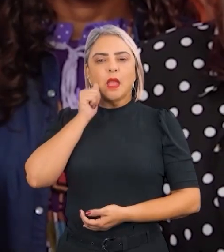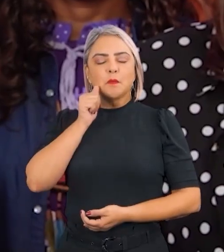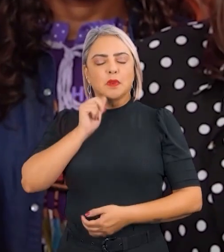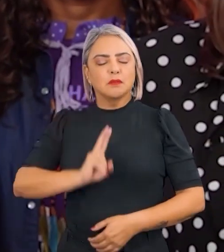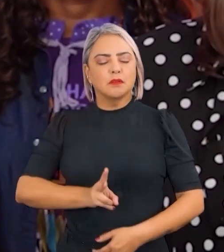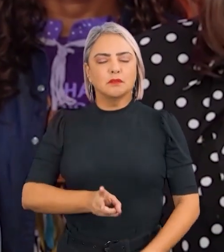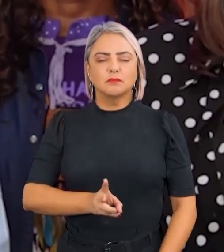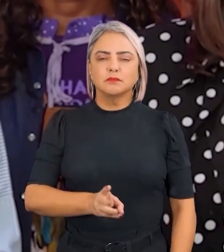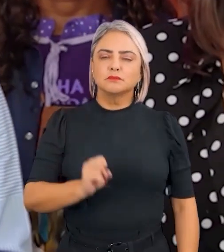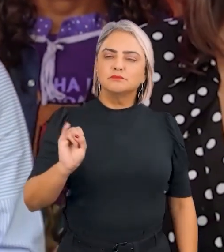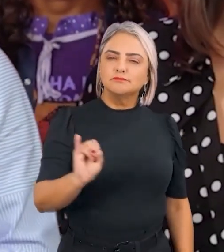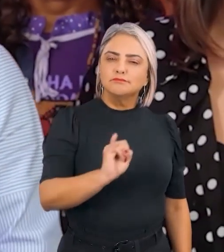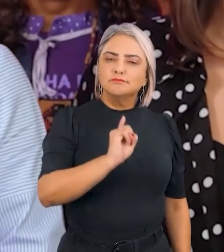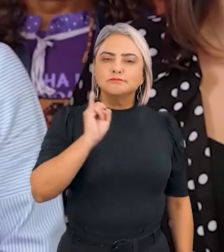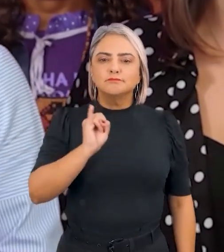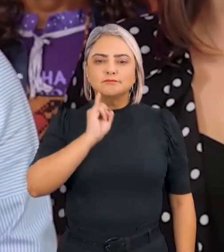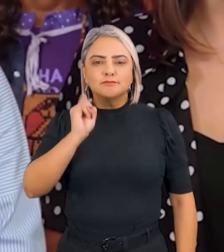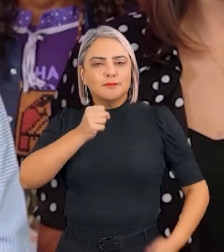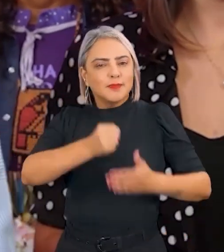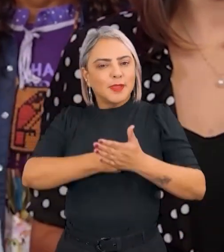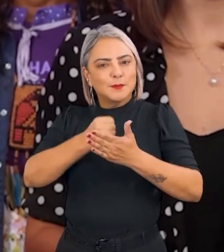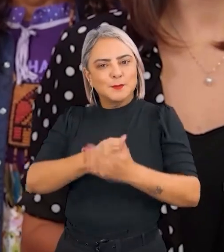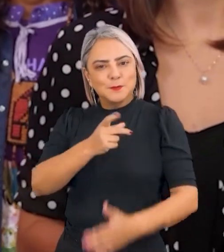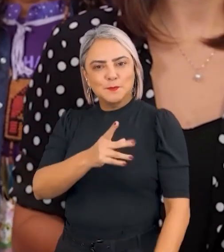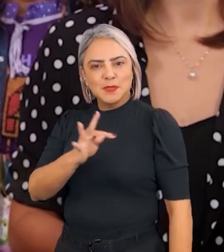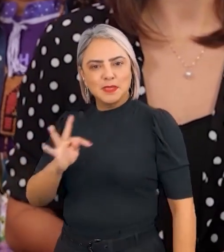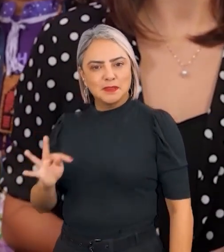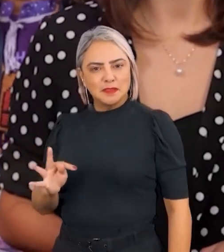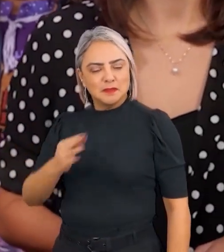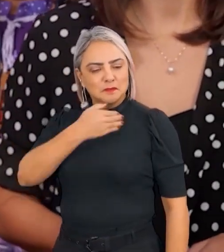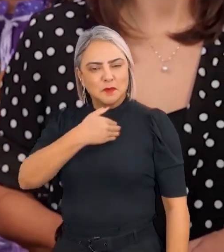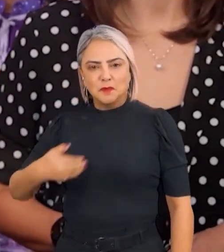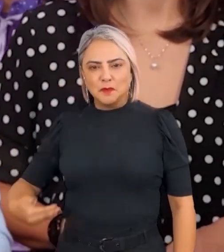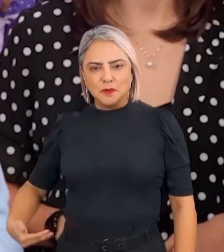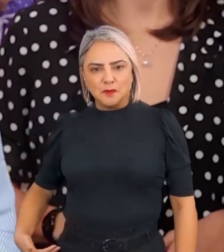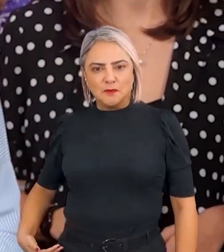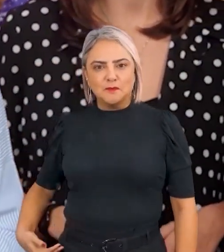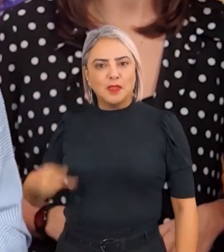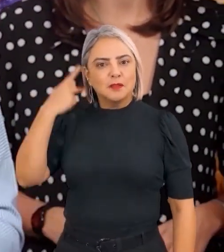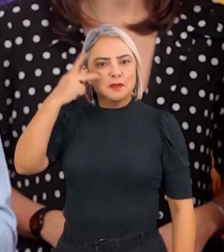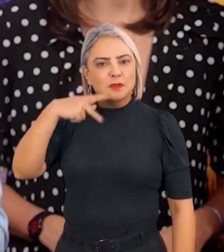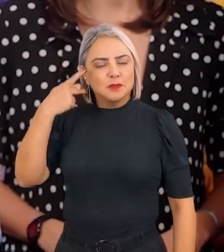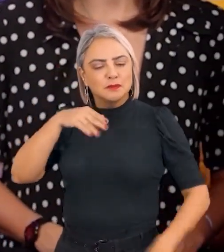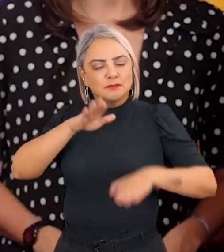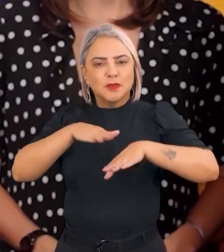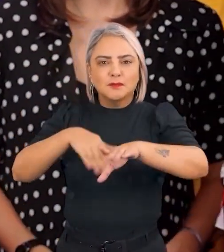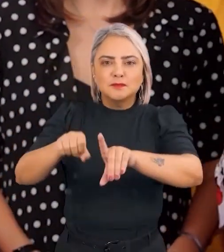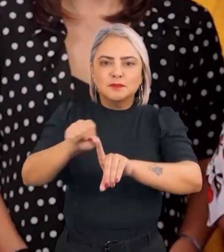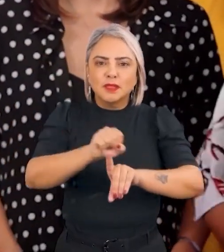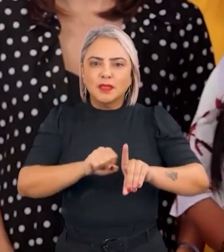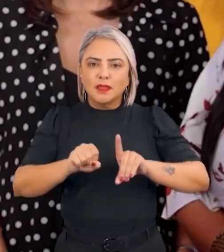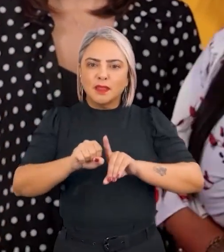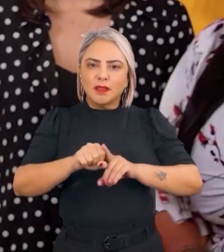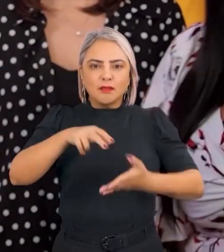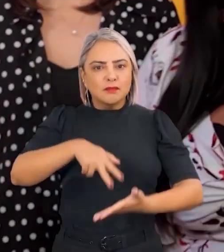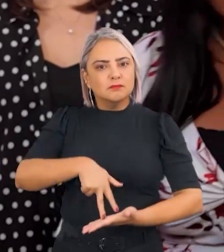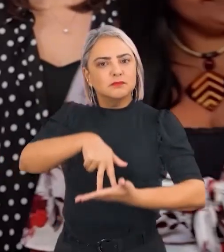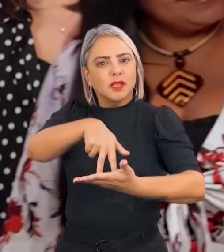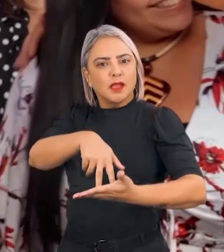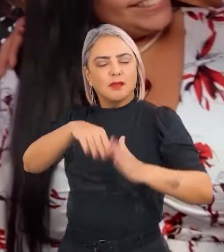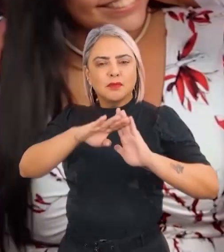A mulher é sempre uma força muito importante nas lutas do PT. Seja em governos, no parlamento, nos movimentos sociais ou na linha